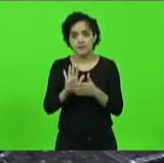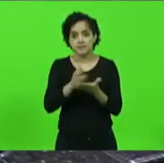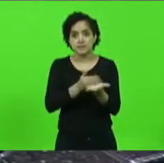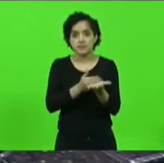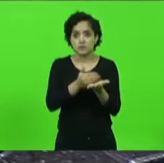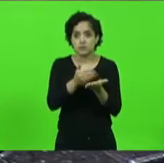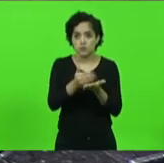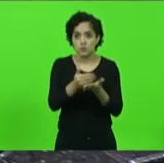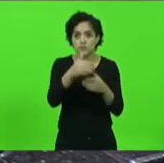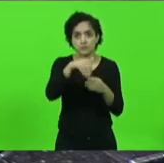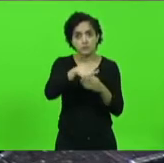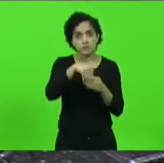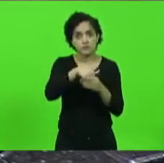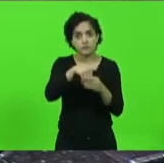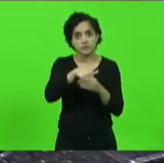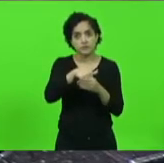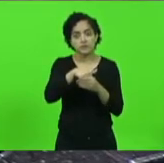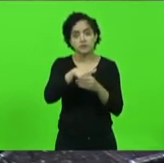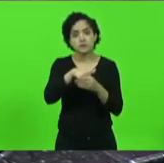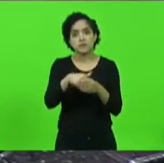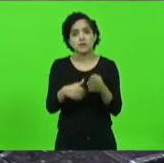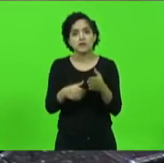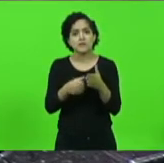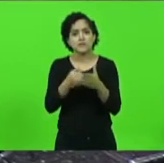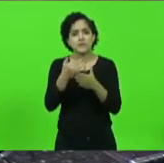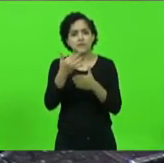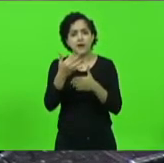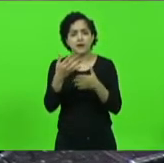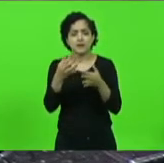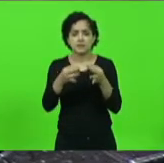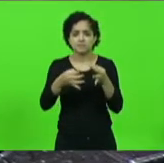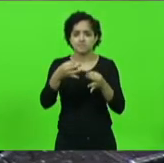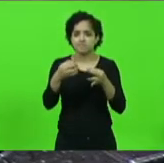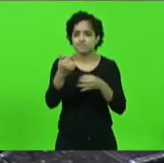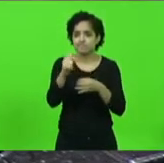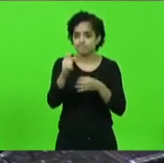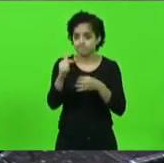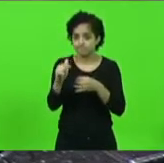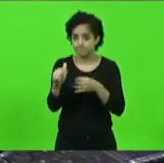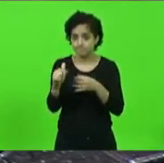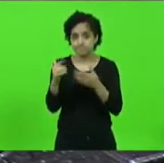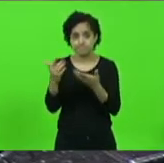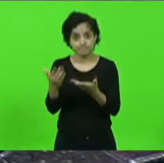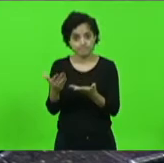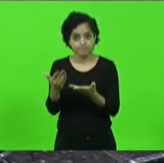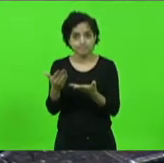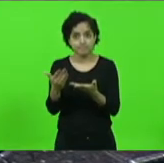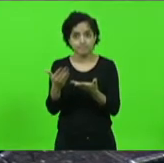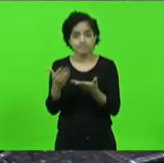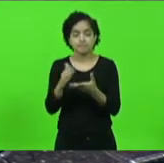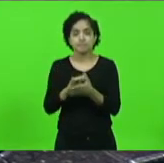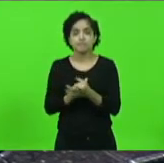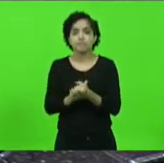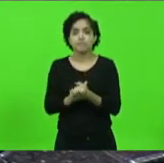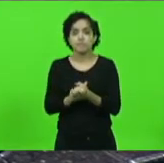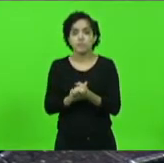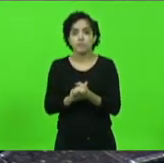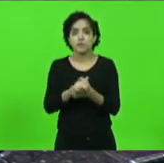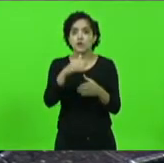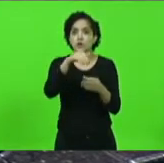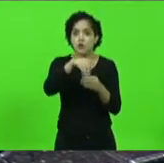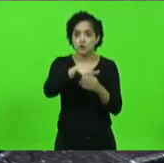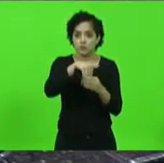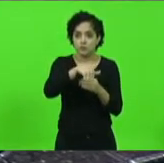dessa votação, inúmeras injustiças têm sido cometidas em favor da propagação da pauta. Votei